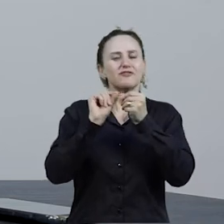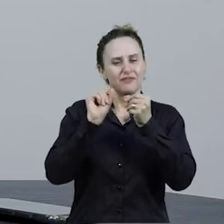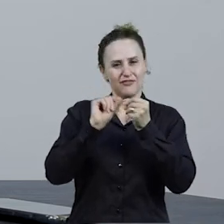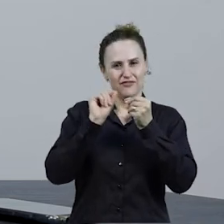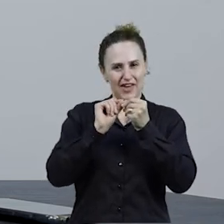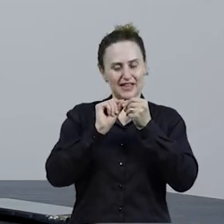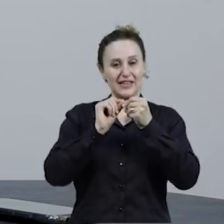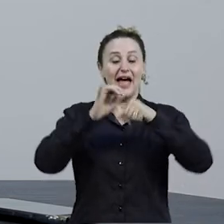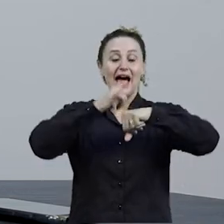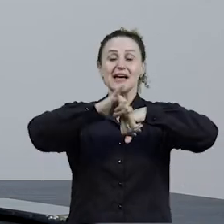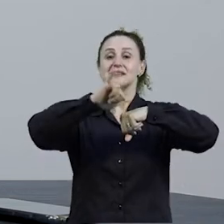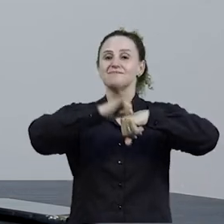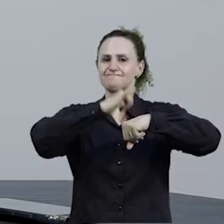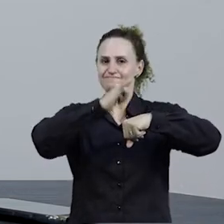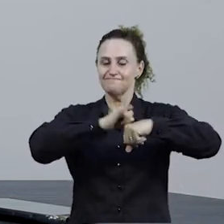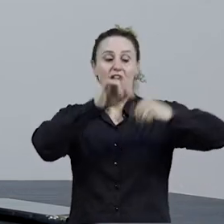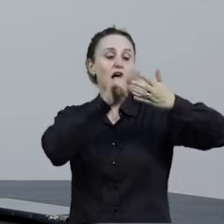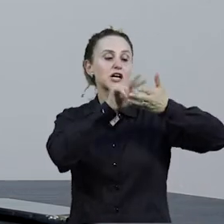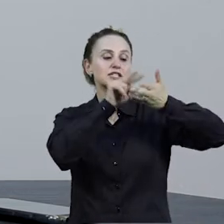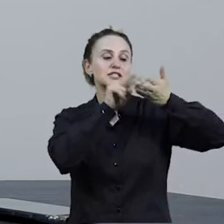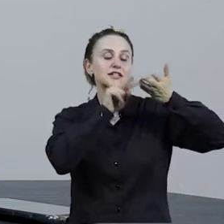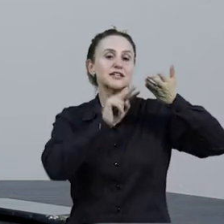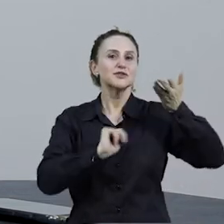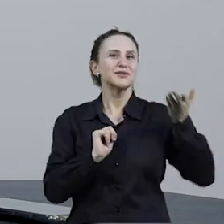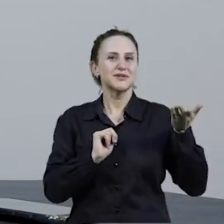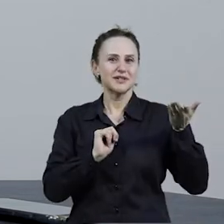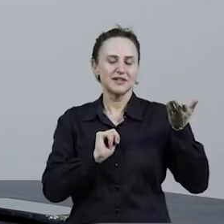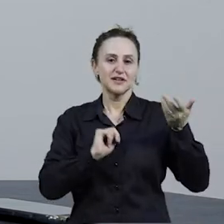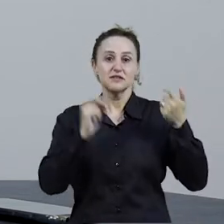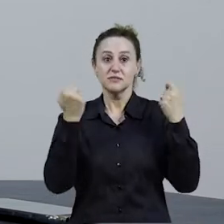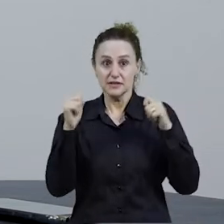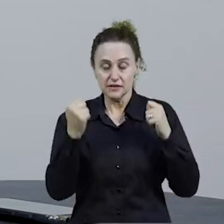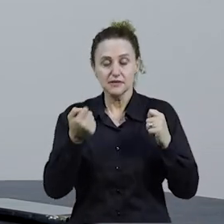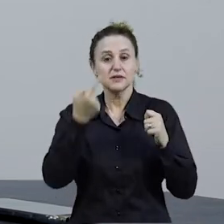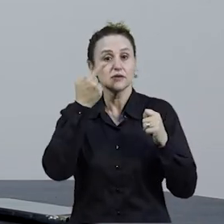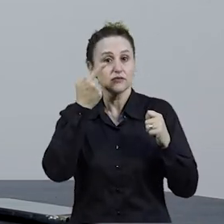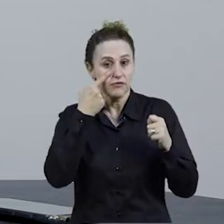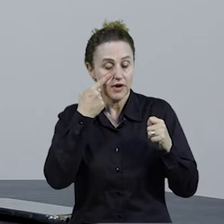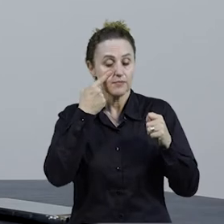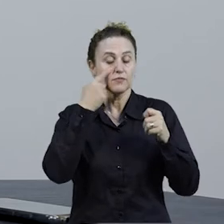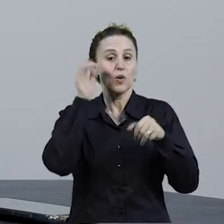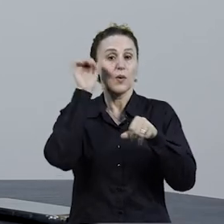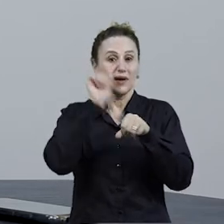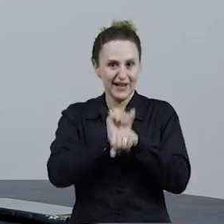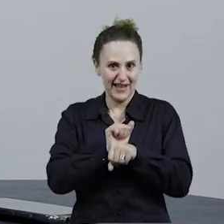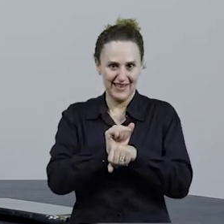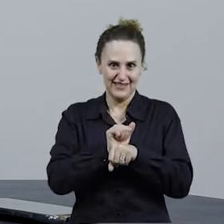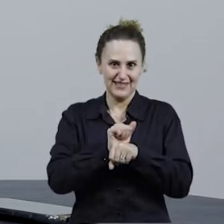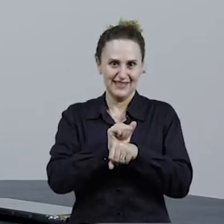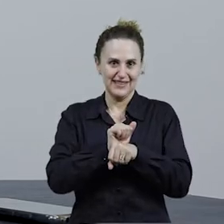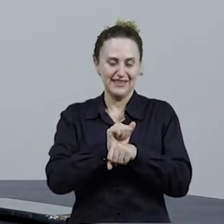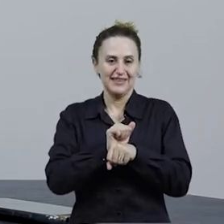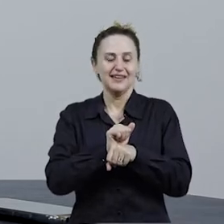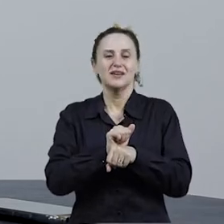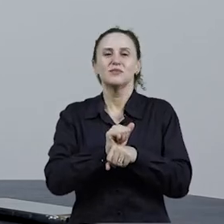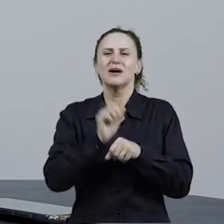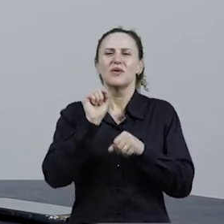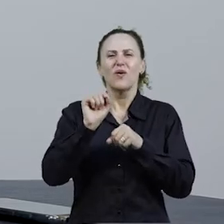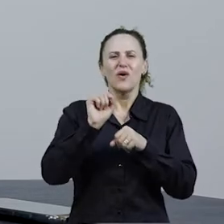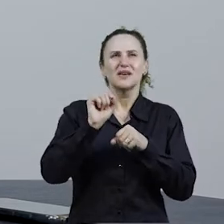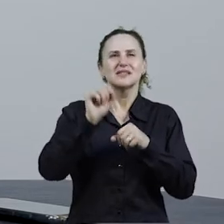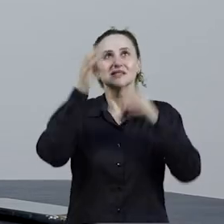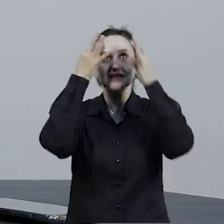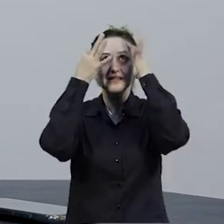a partir dessas estratégias de leitura, para que vocês possam ver isso de uma maneira concreta. Uma coisa, as teorias das estratégias.